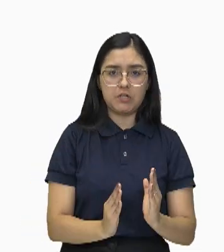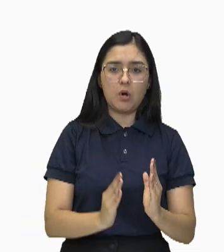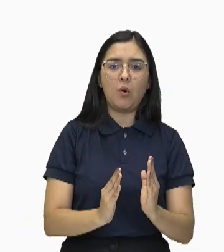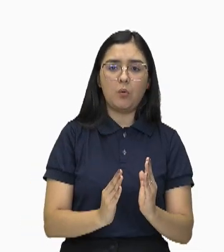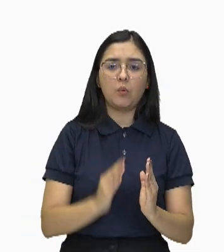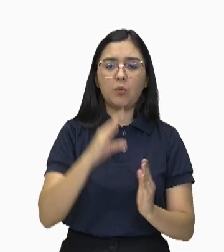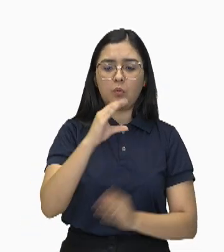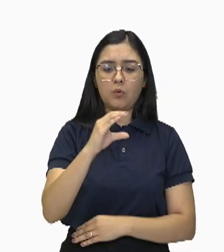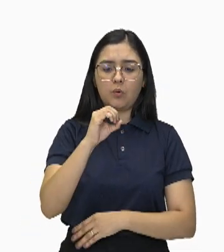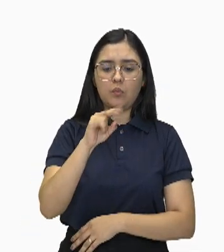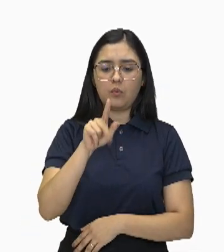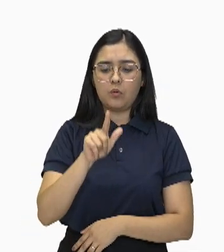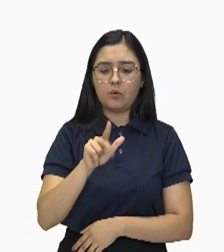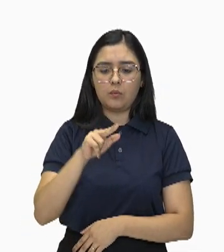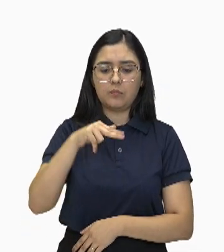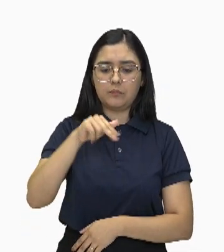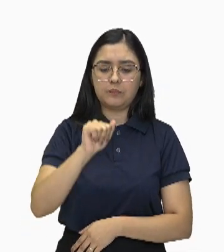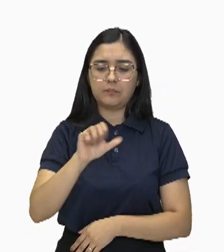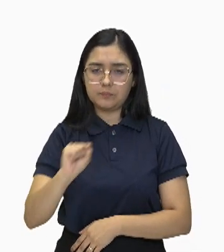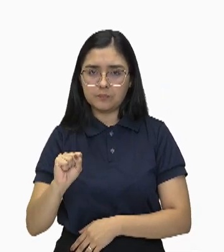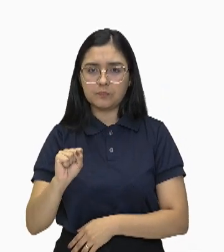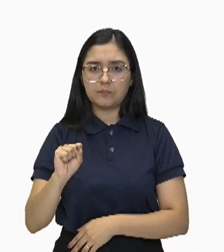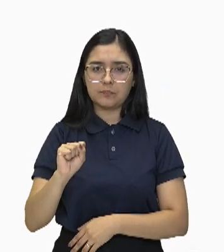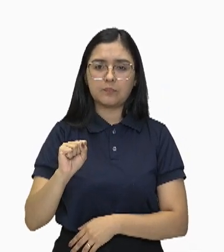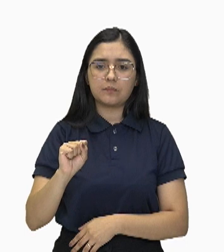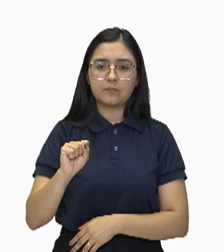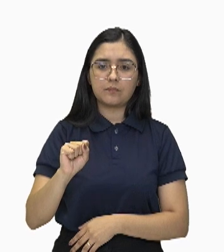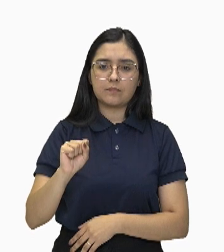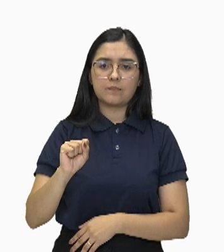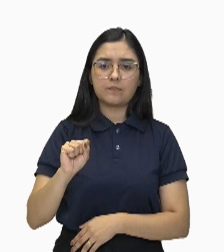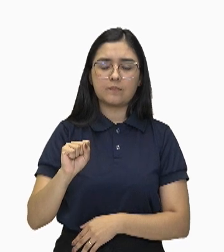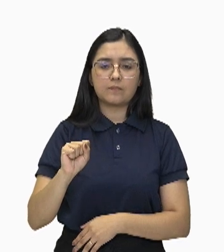vertical, elas são